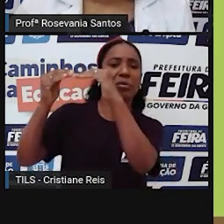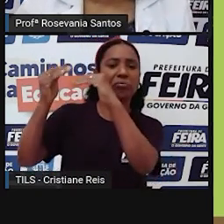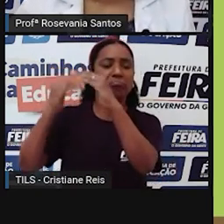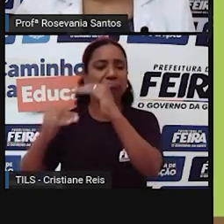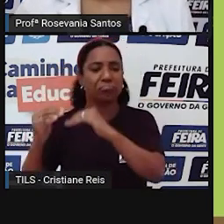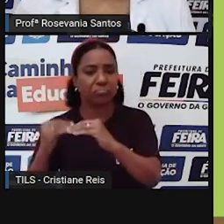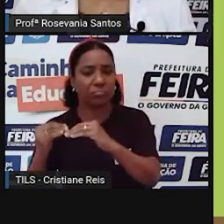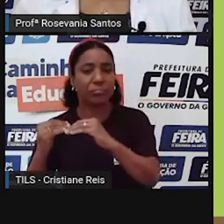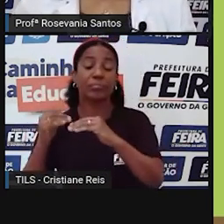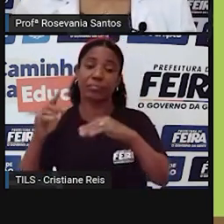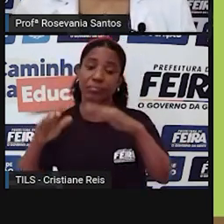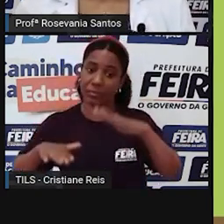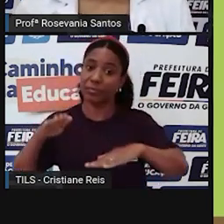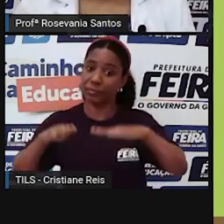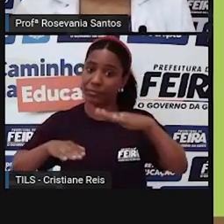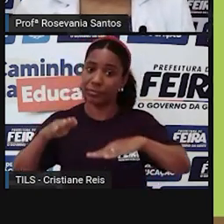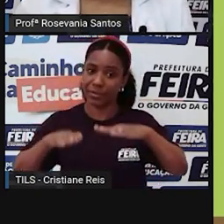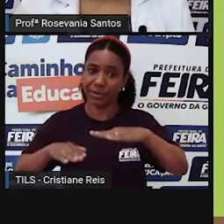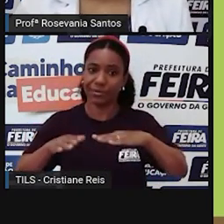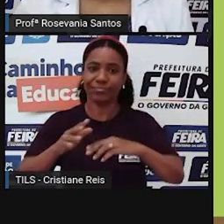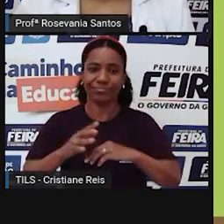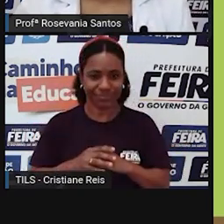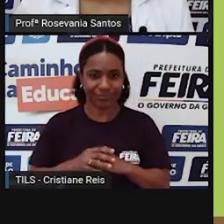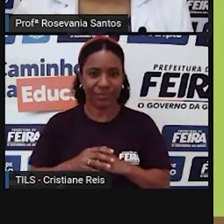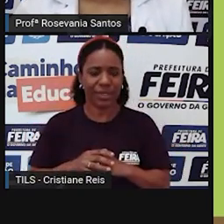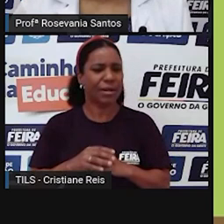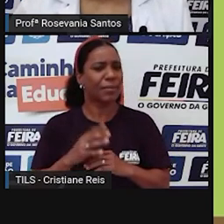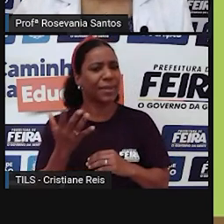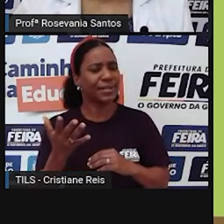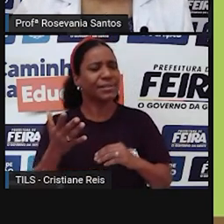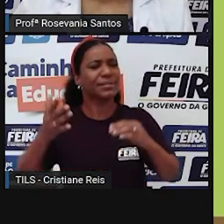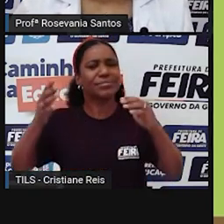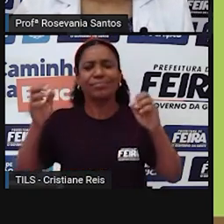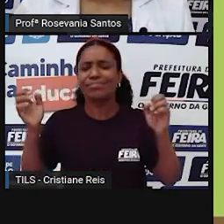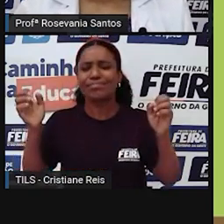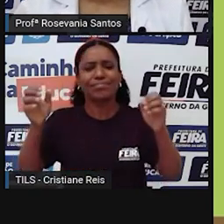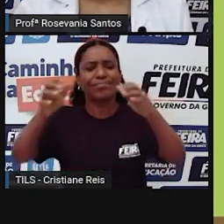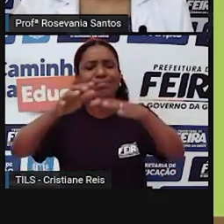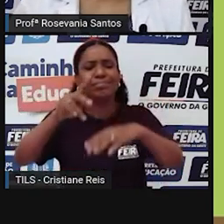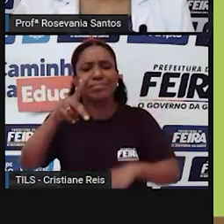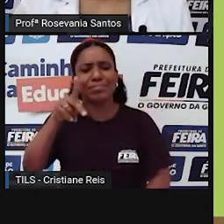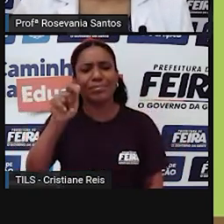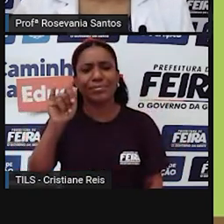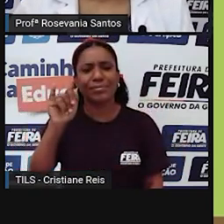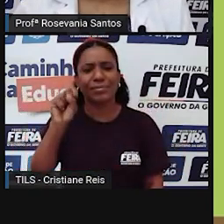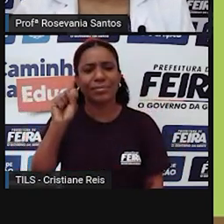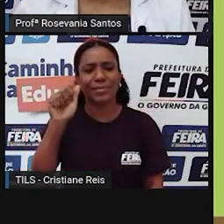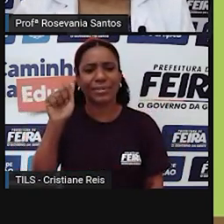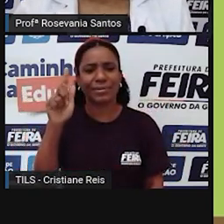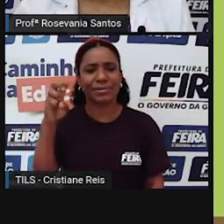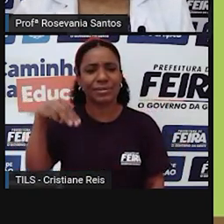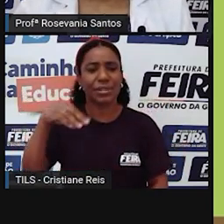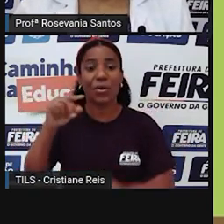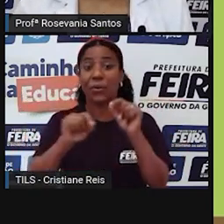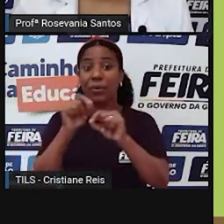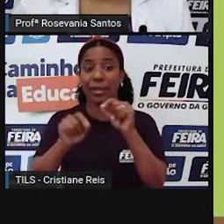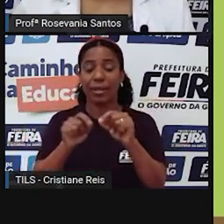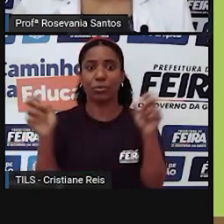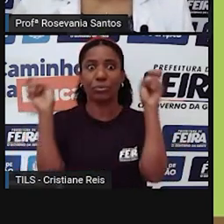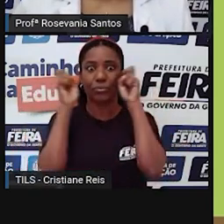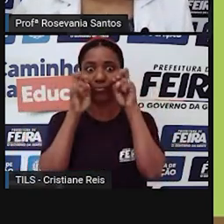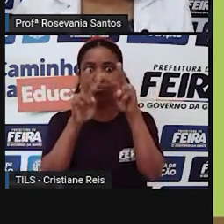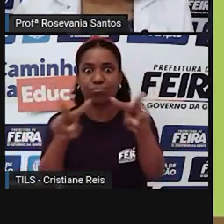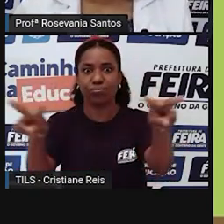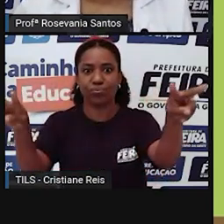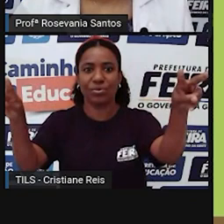de paisagens. Então, o que seria paisagem? É tudo aquilo que a nossa vista alcança em um determinado momento. Será